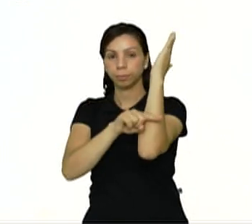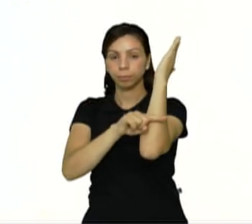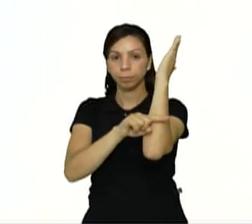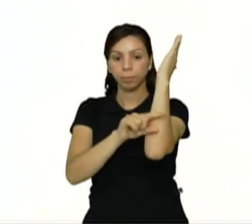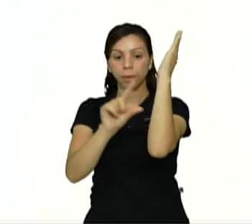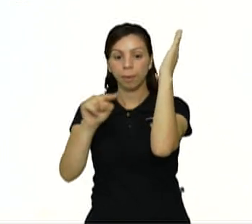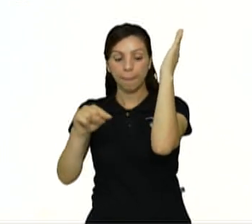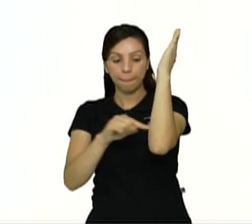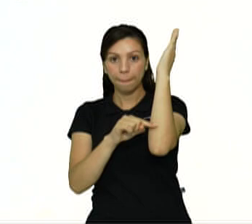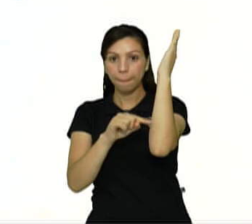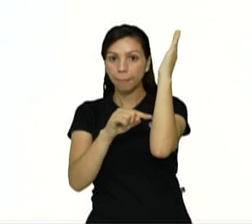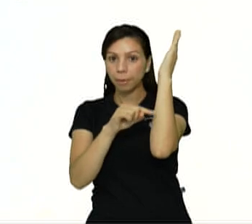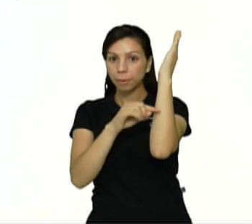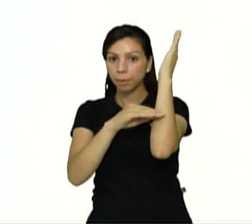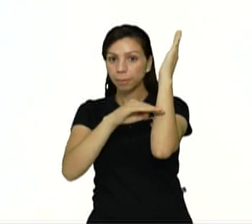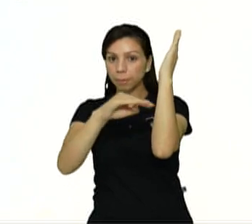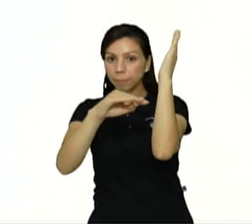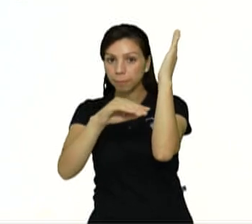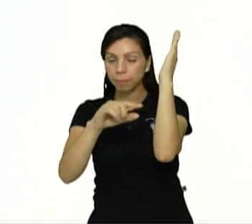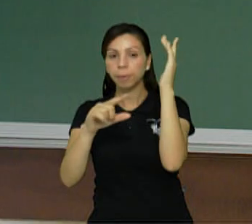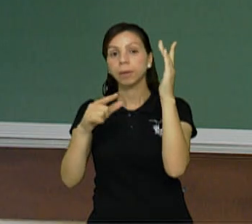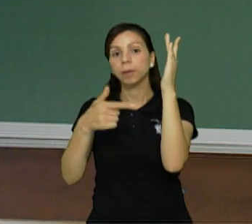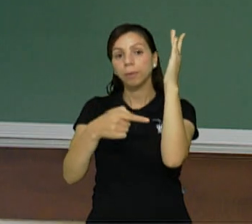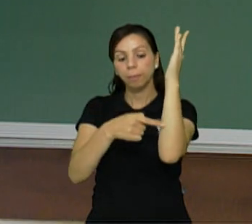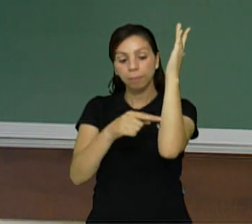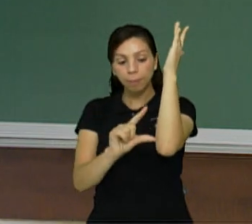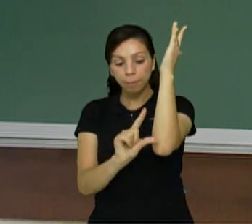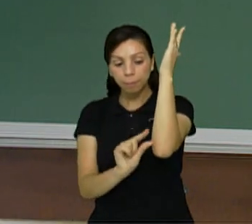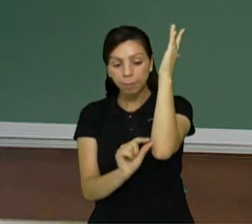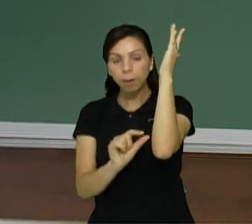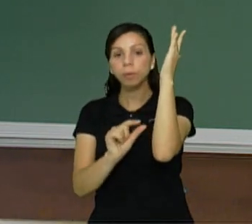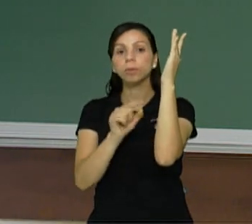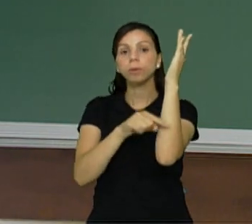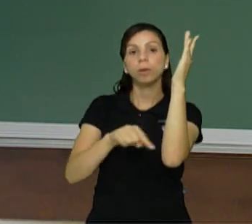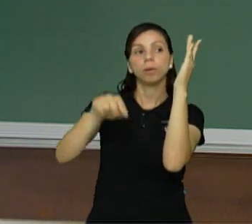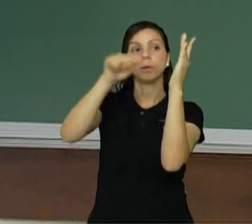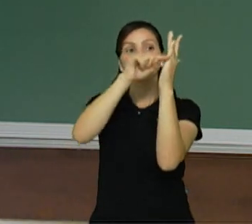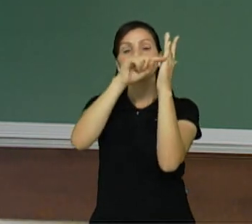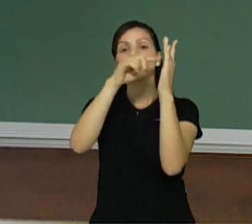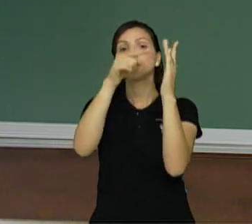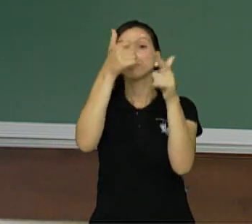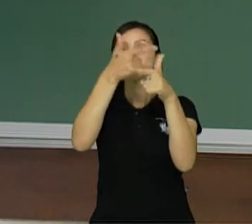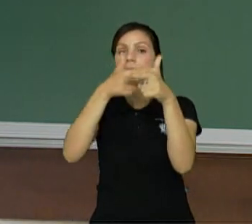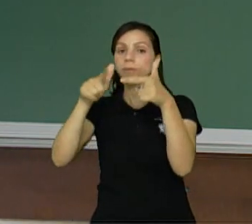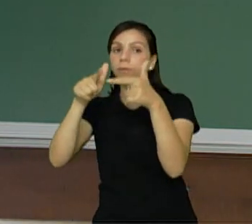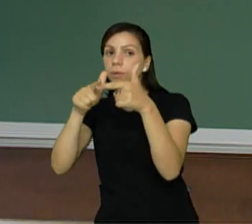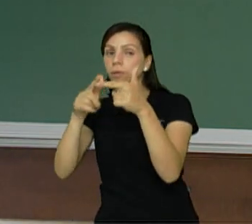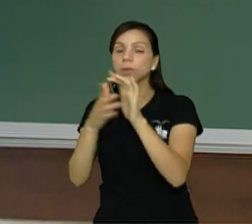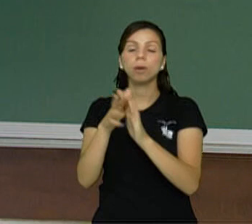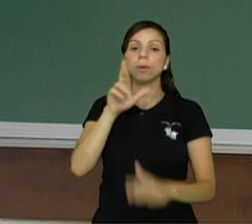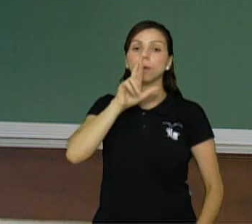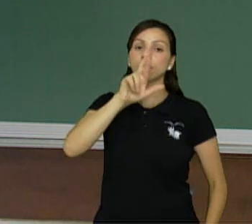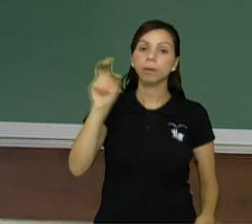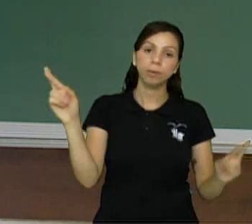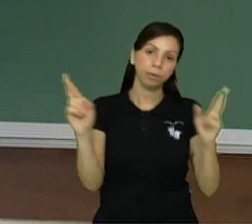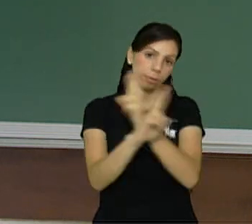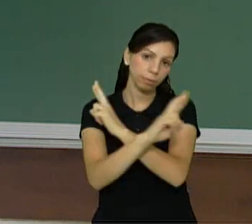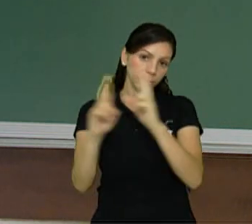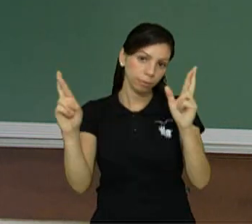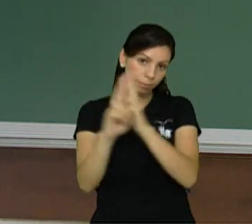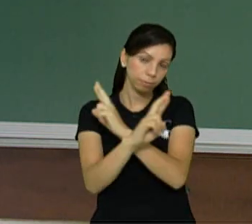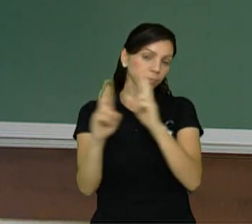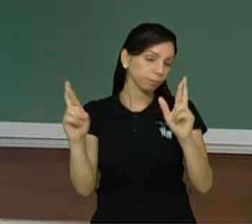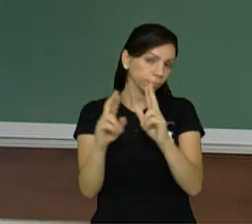a de baixo, dividido pela de cima menos a de baixo. Pessoal, se você fizer isso, você vai obter a relação entre